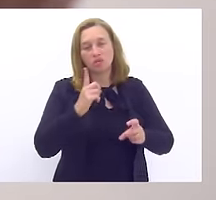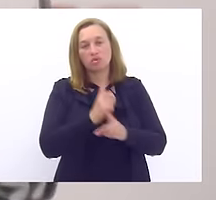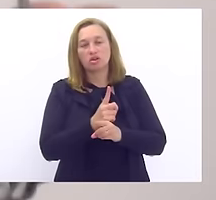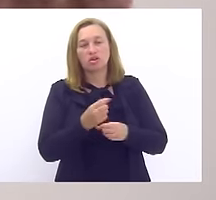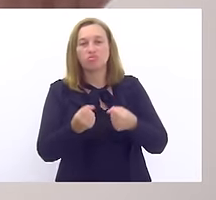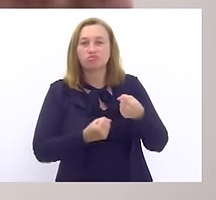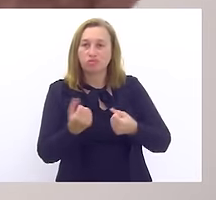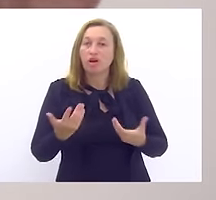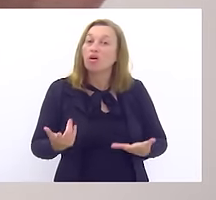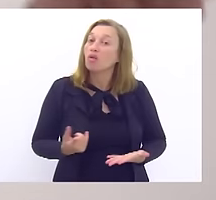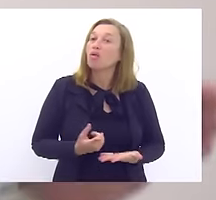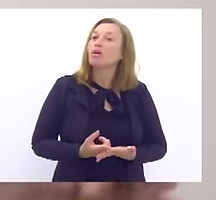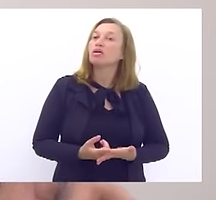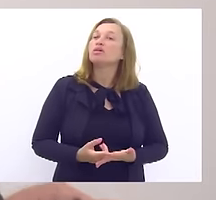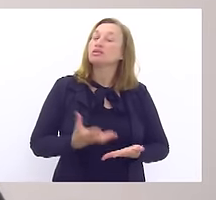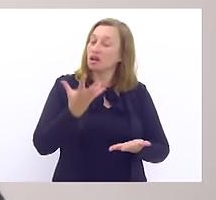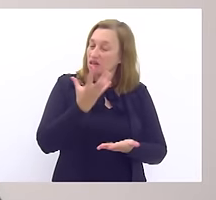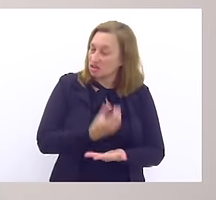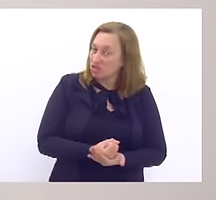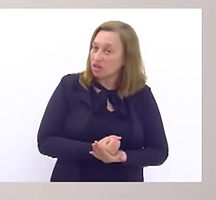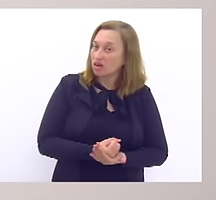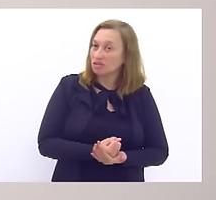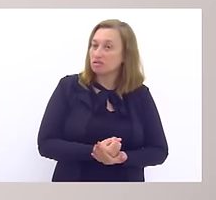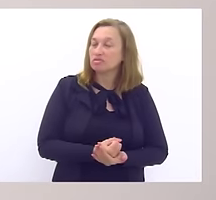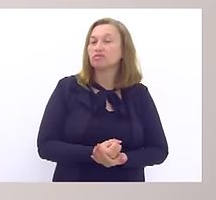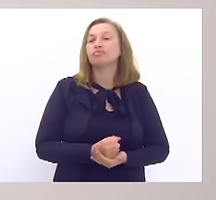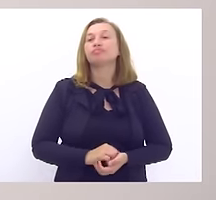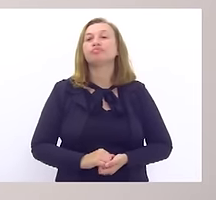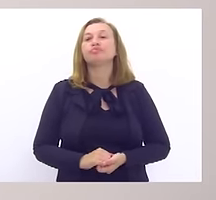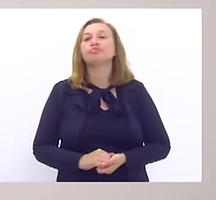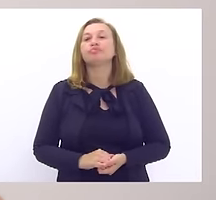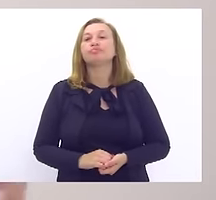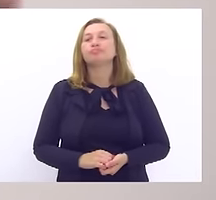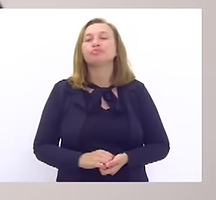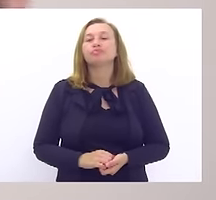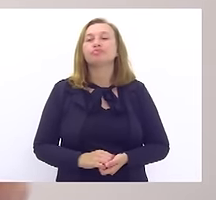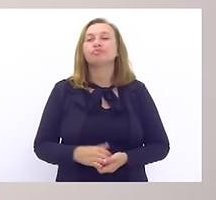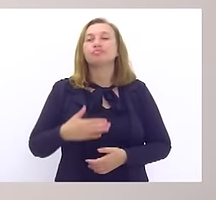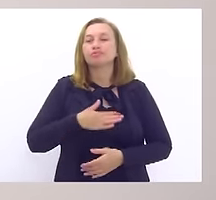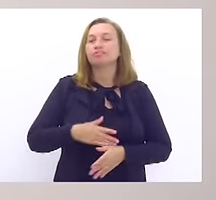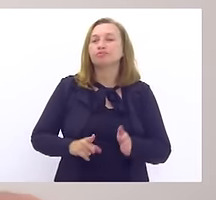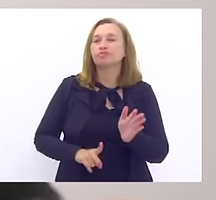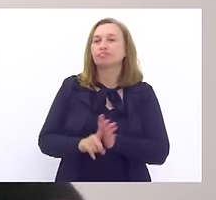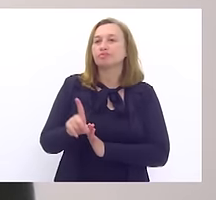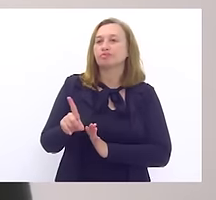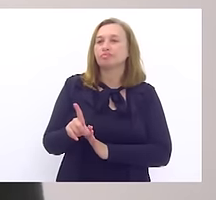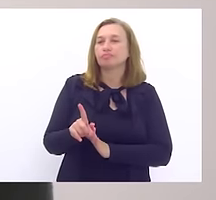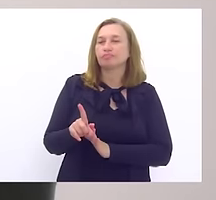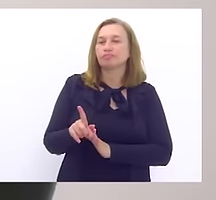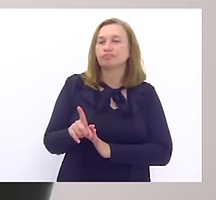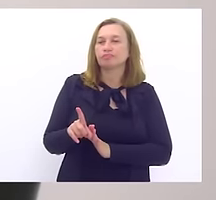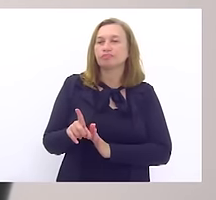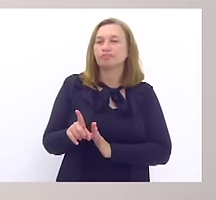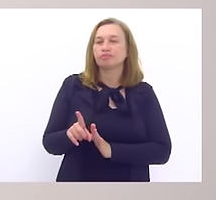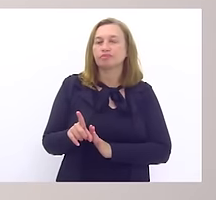isso foi encontrado está registrado tá e eu gostaria de fazer uma pergunta